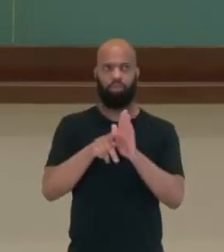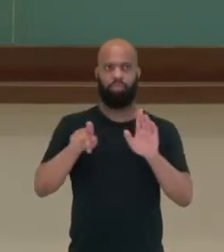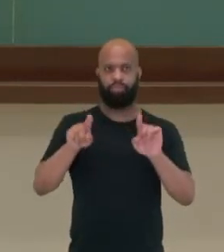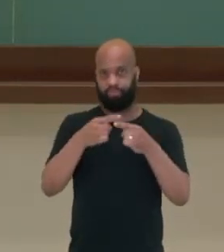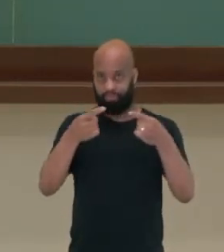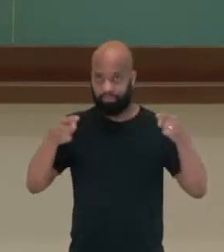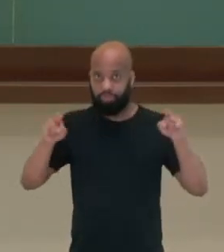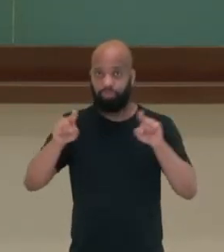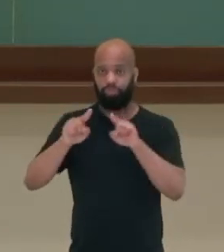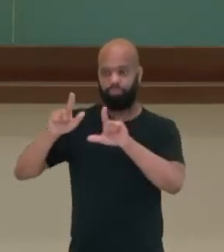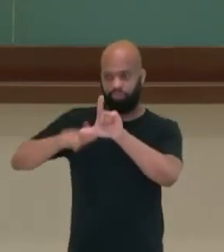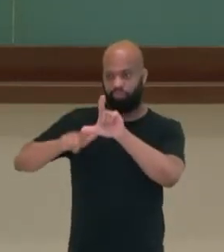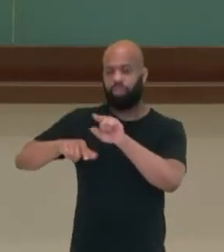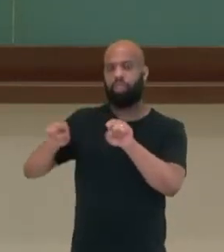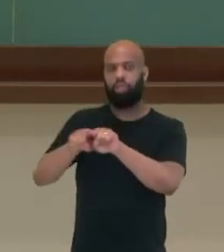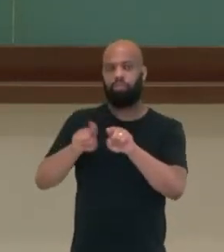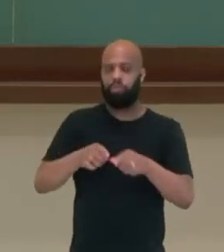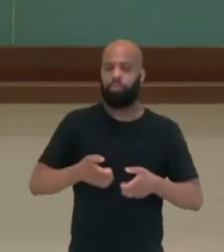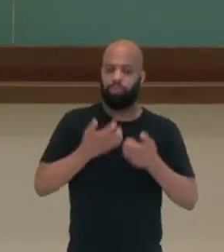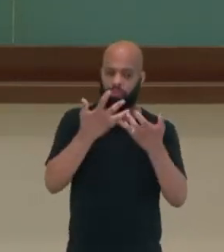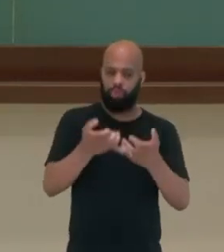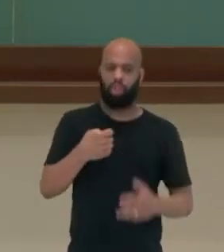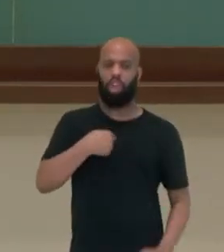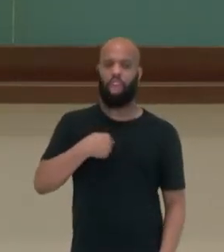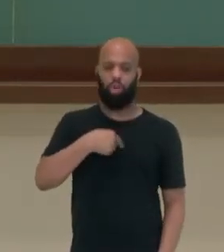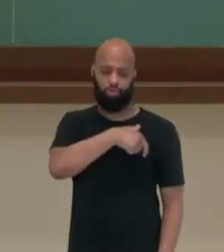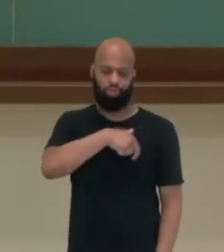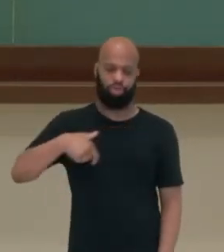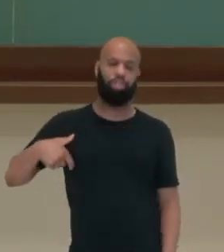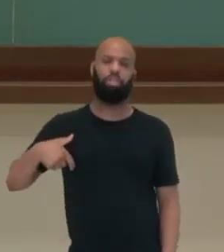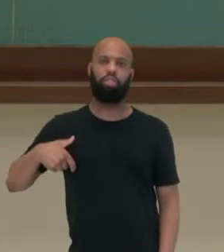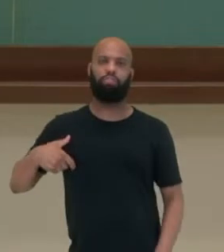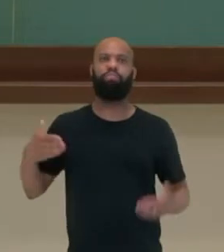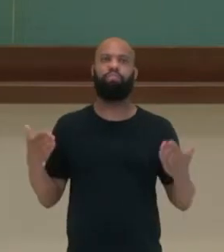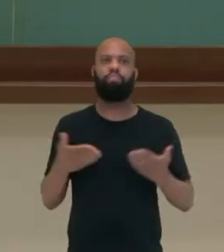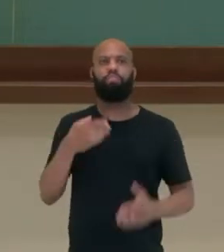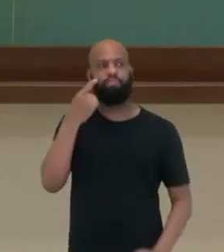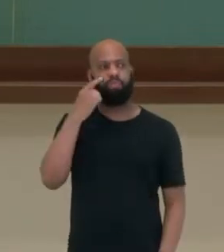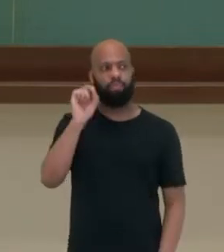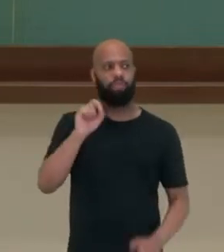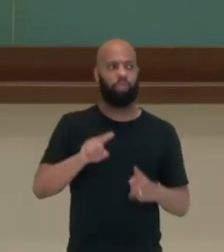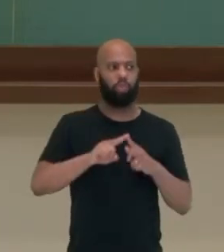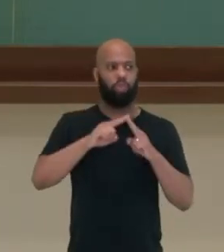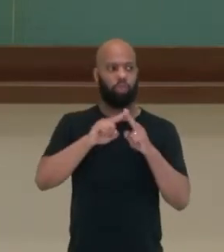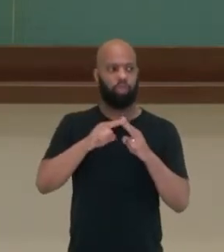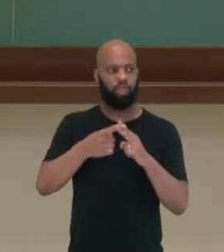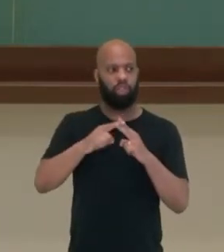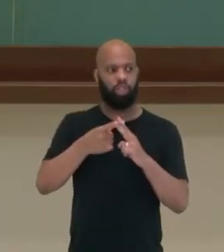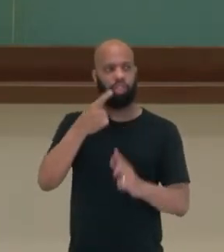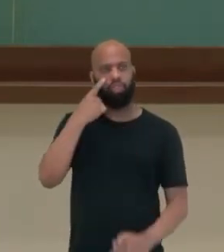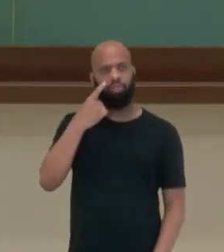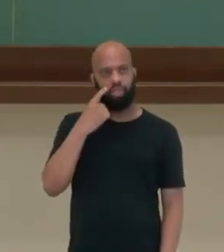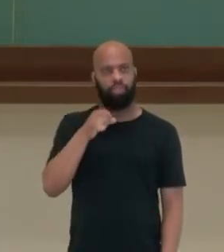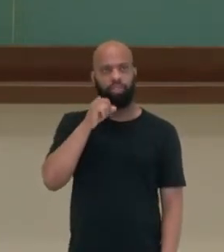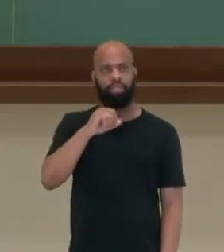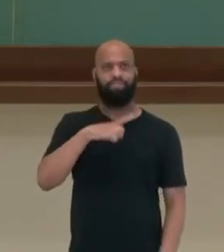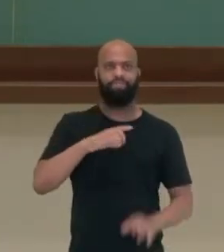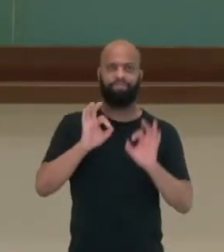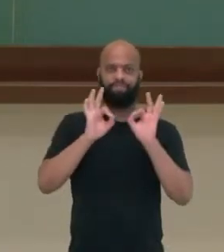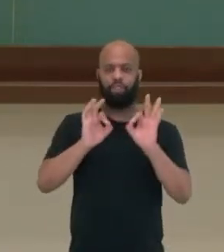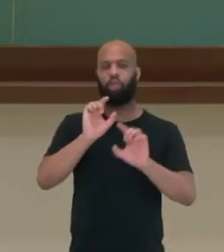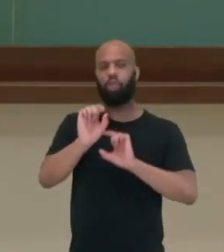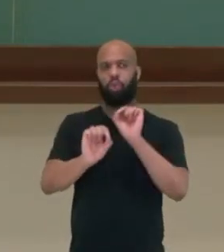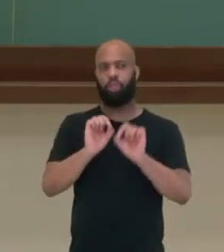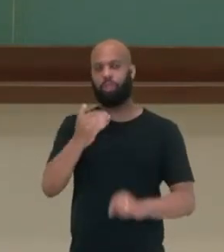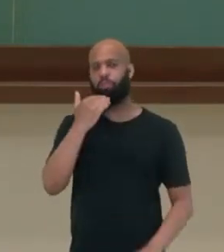Humberto Gessinger e o poema Eu, Etiqueta? Vamos então corrigir para verificar se está dentro do que